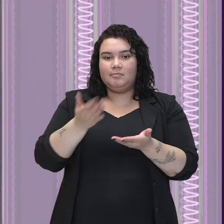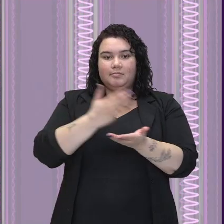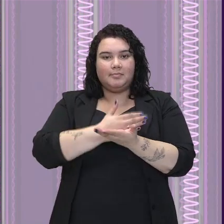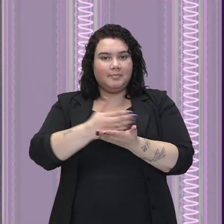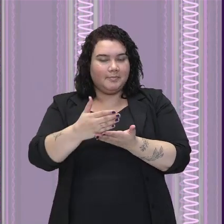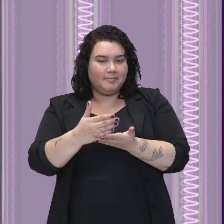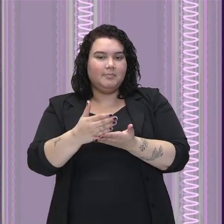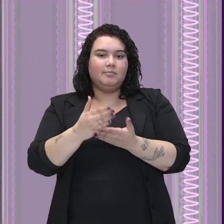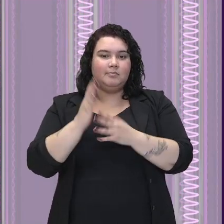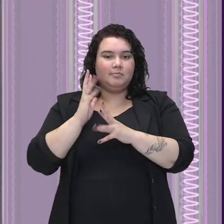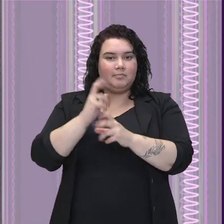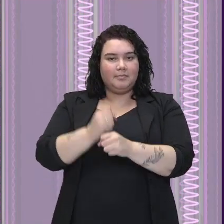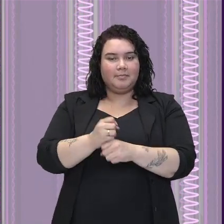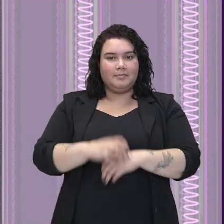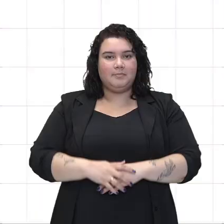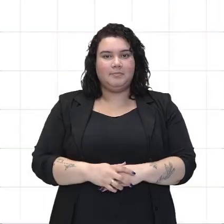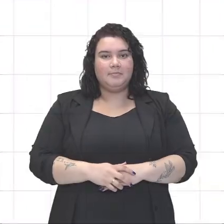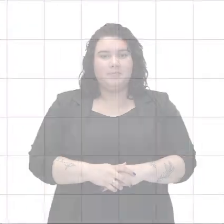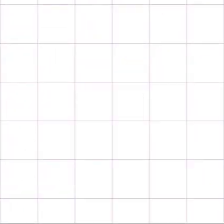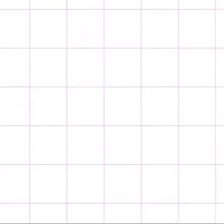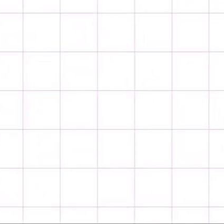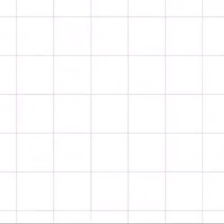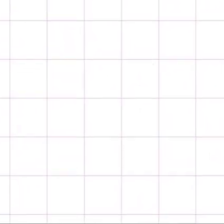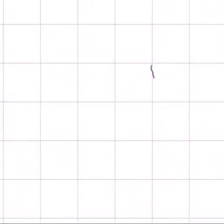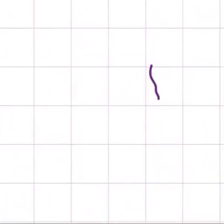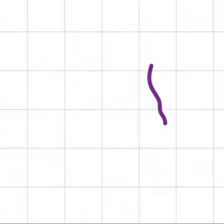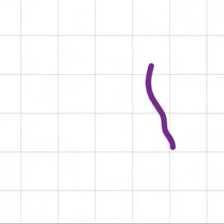convido agora, vamos para a nossa revisão.